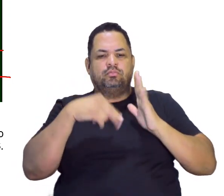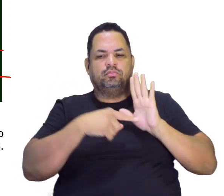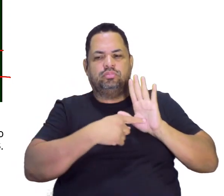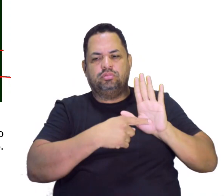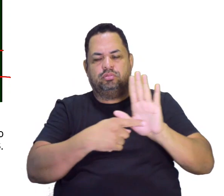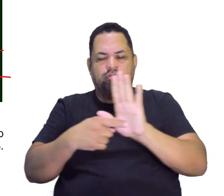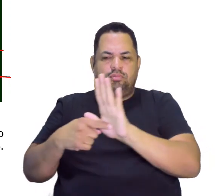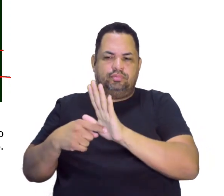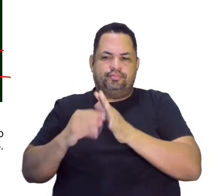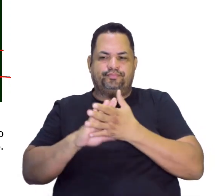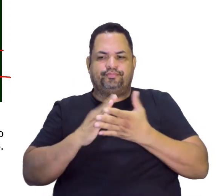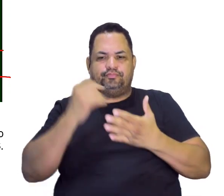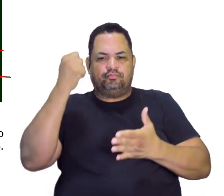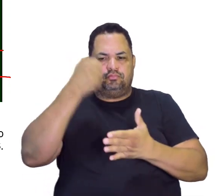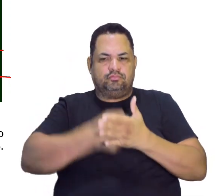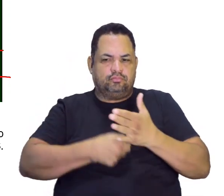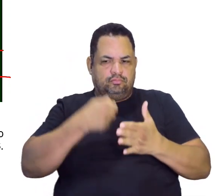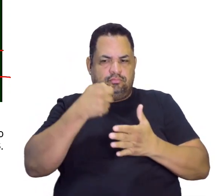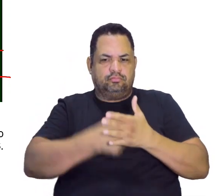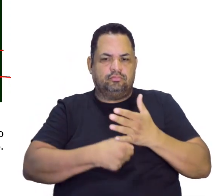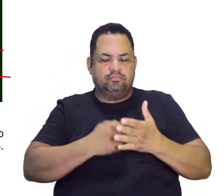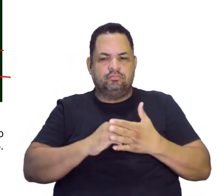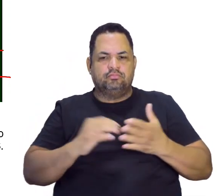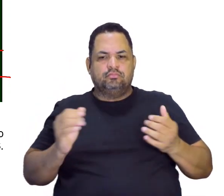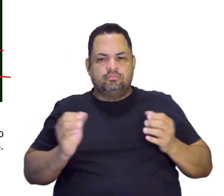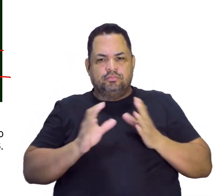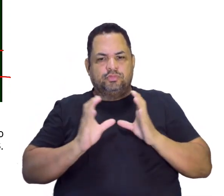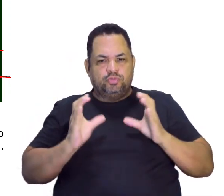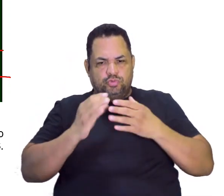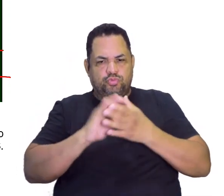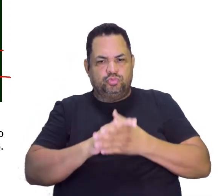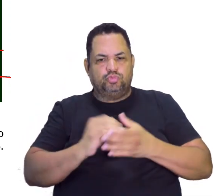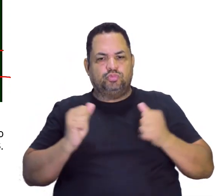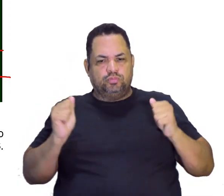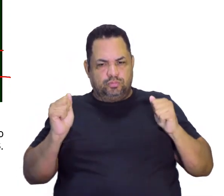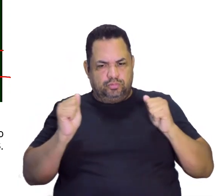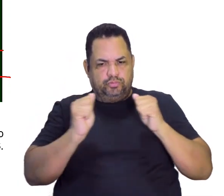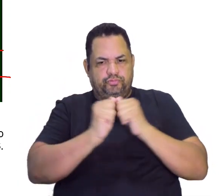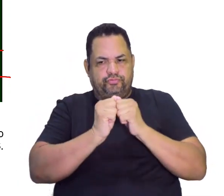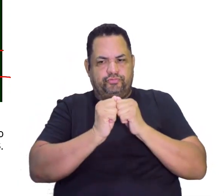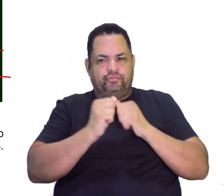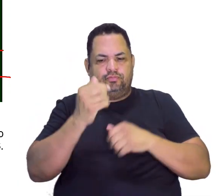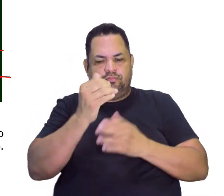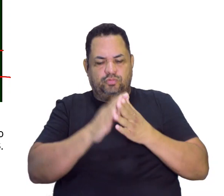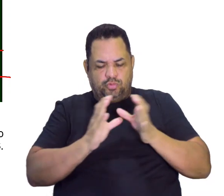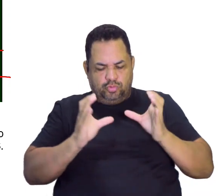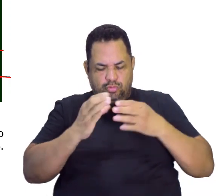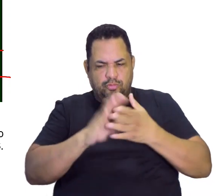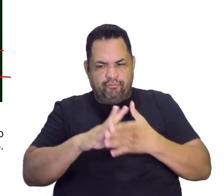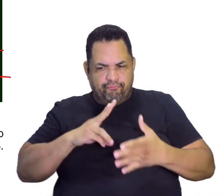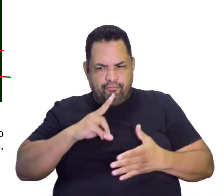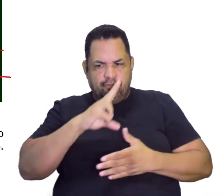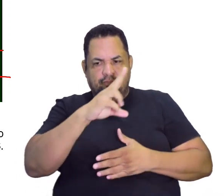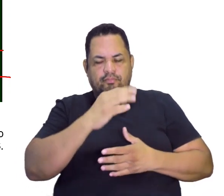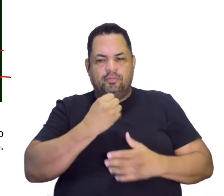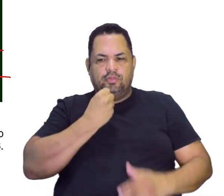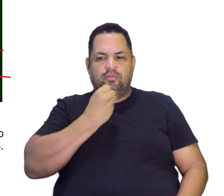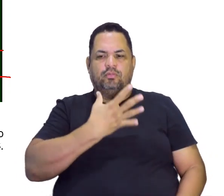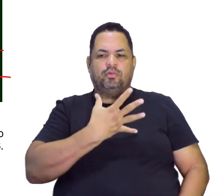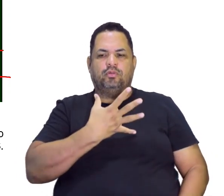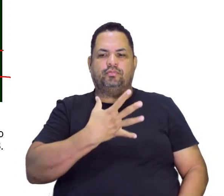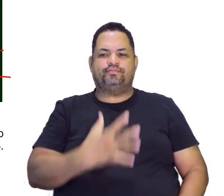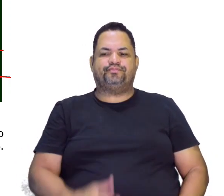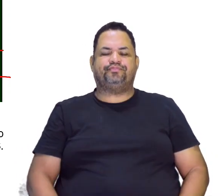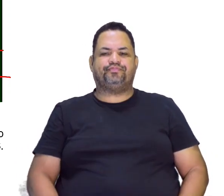apresentando e se defendiam e se blindam vamos dizer assim era uma panelinha aí que uma panelinha do bem